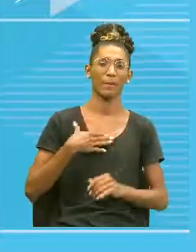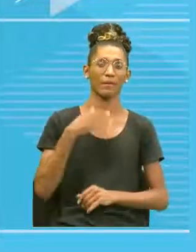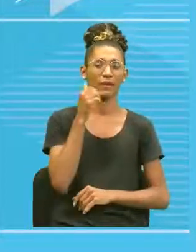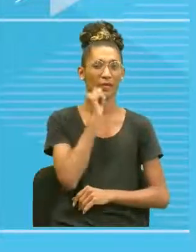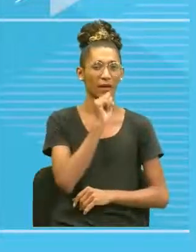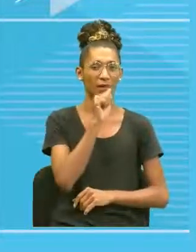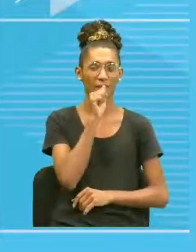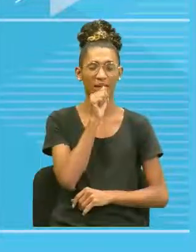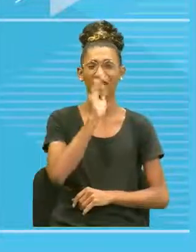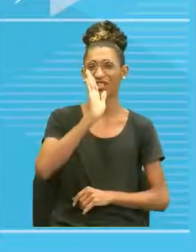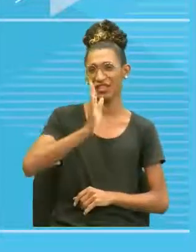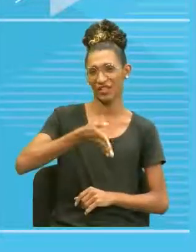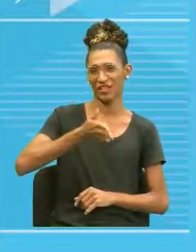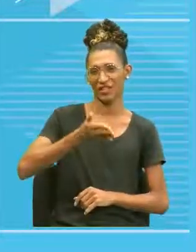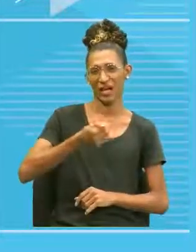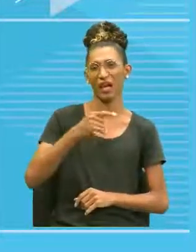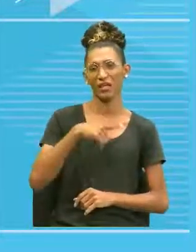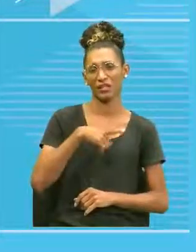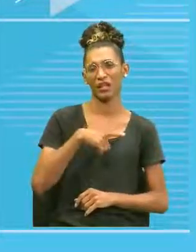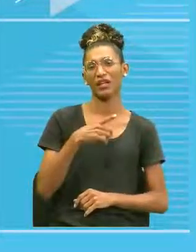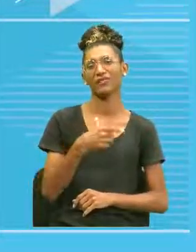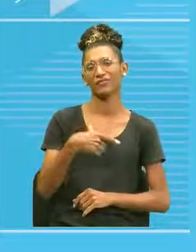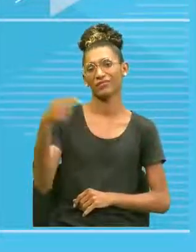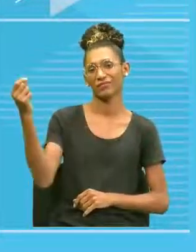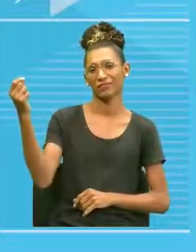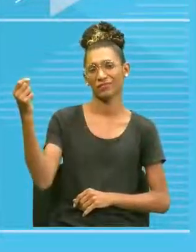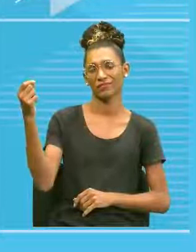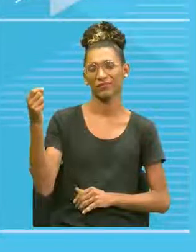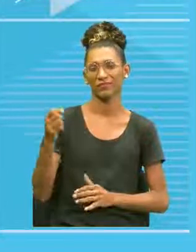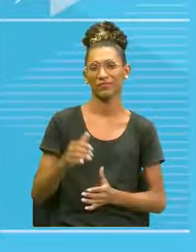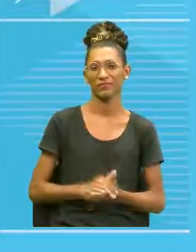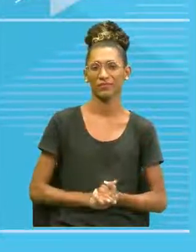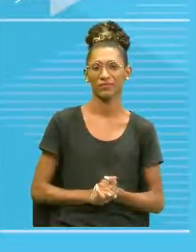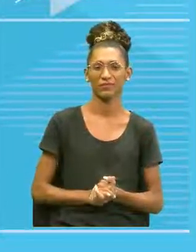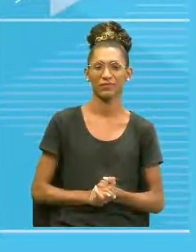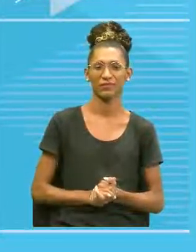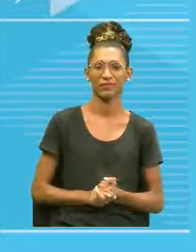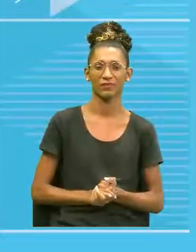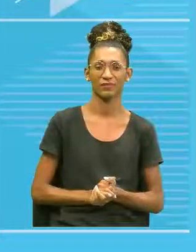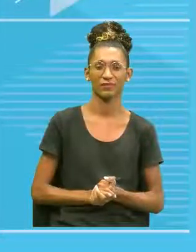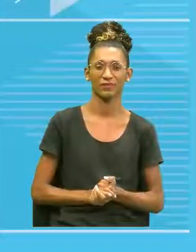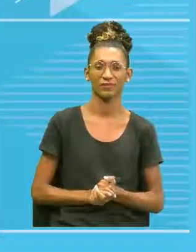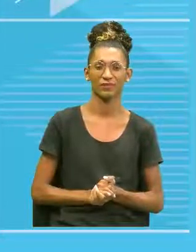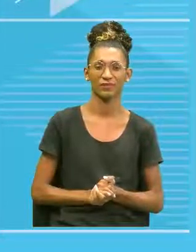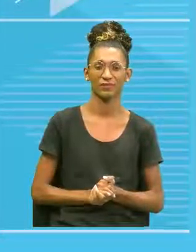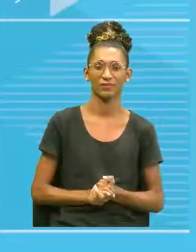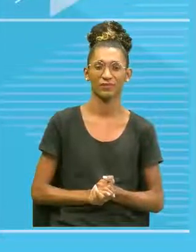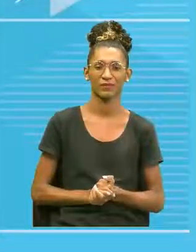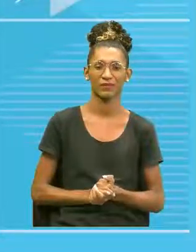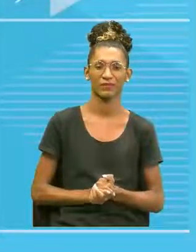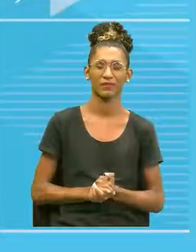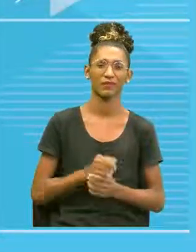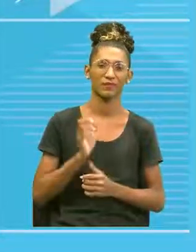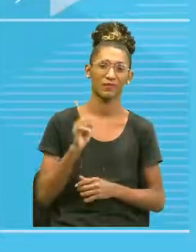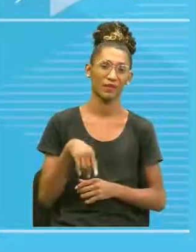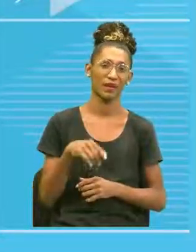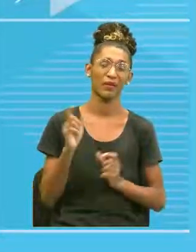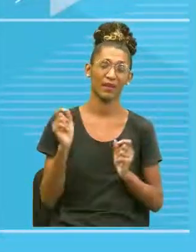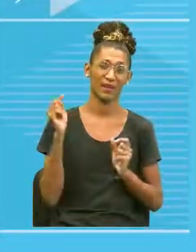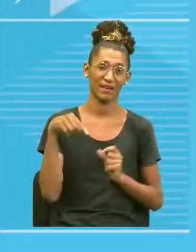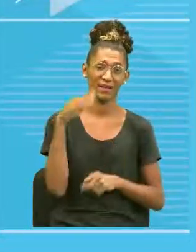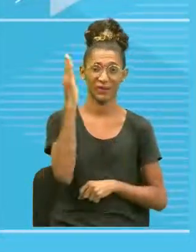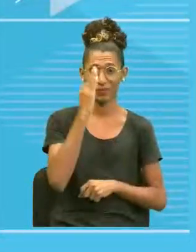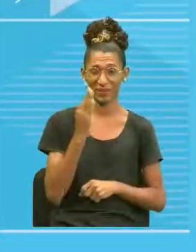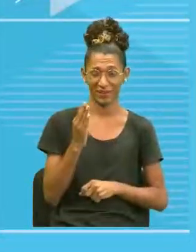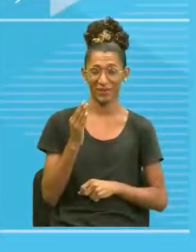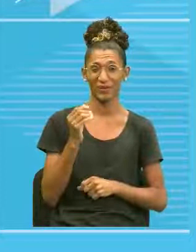já tinha saído hoje ou já havia saído é mais comum a gente falar aqui né no Brasil